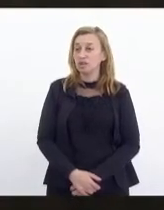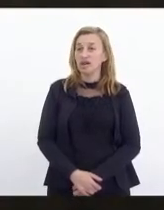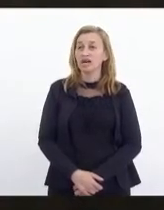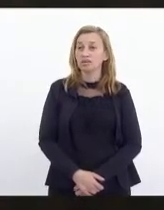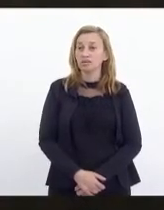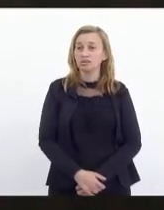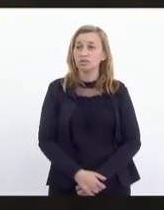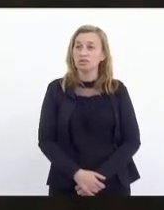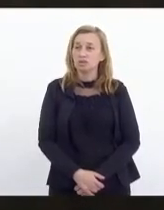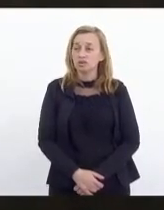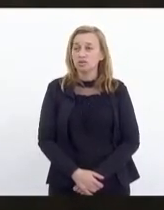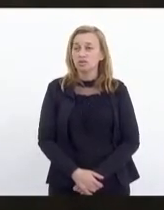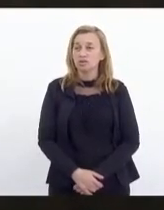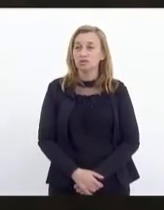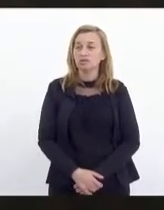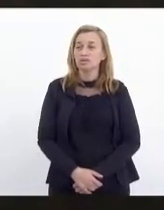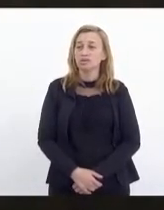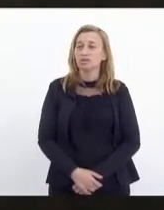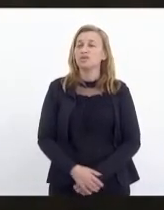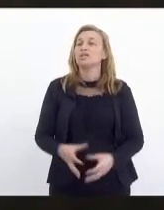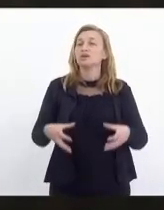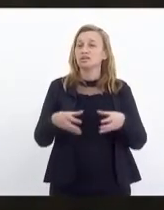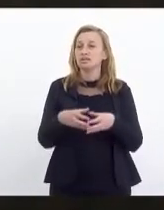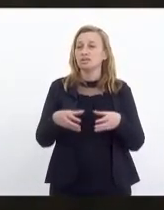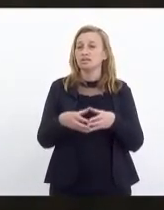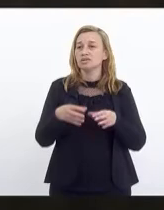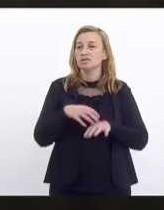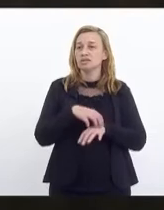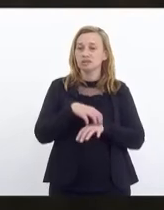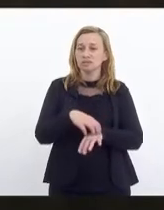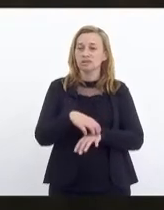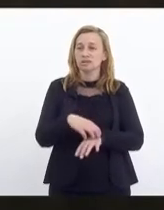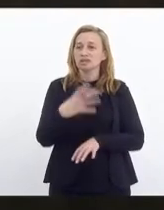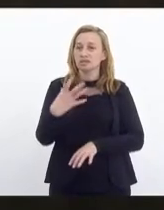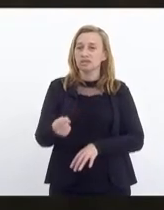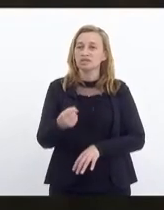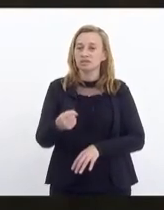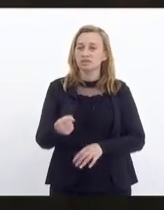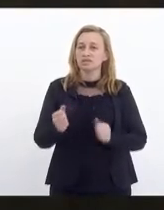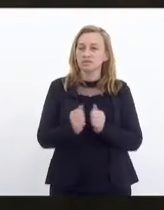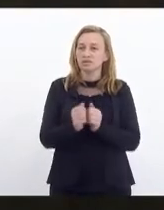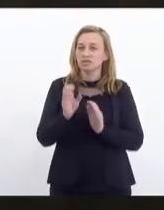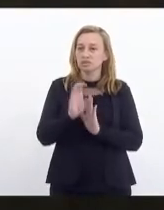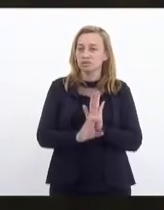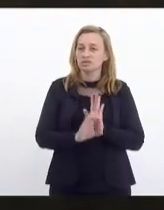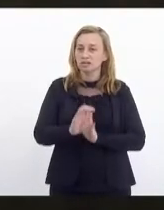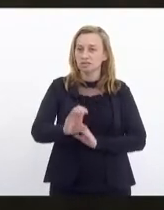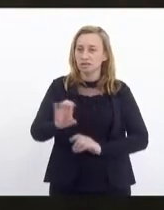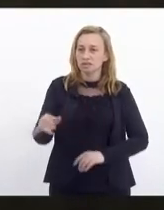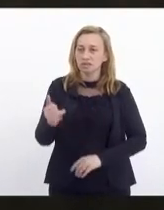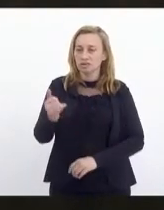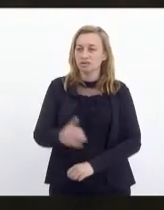Alô. O parecer da Comissão de Transporte é favorável com as emendas da CCJ.